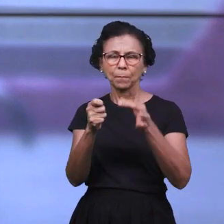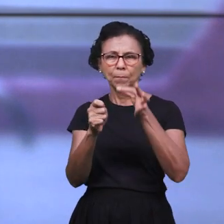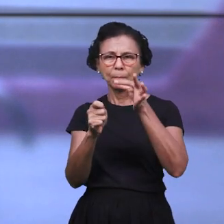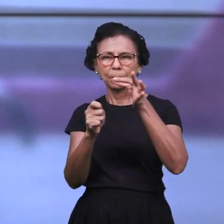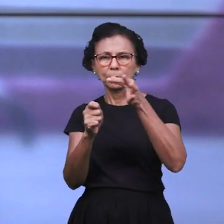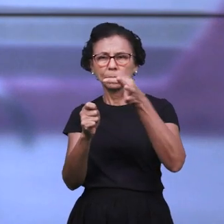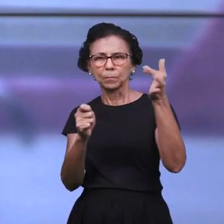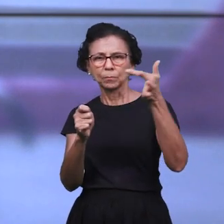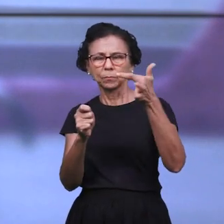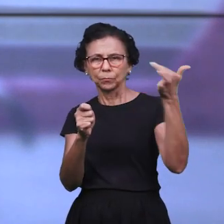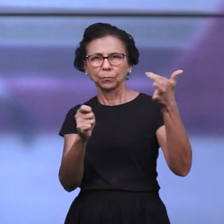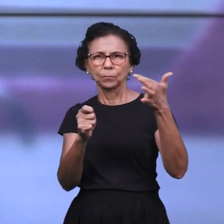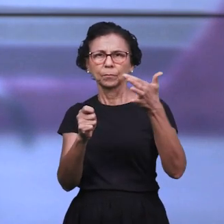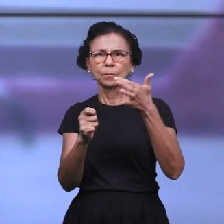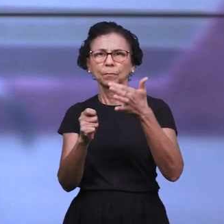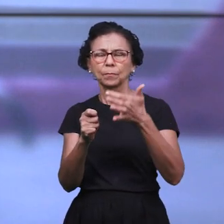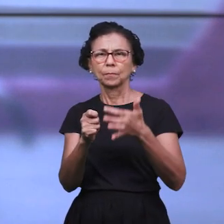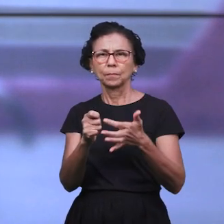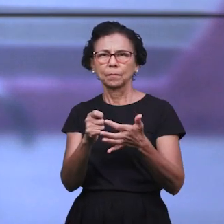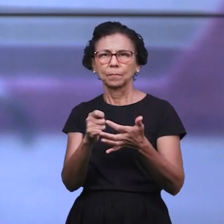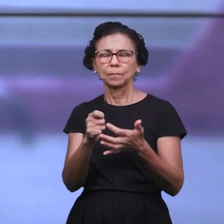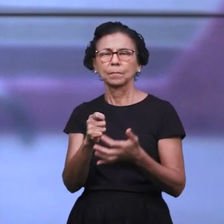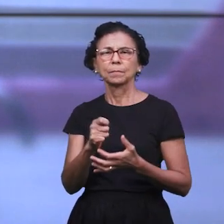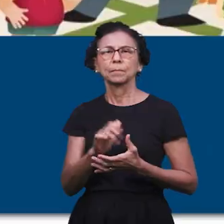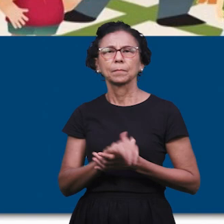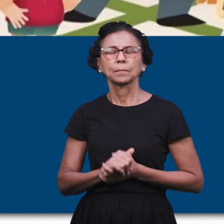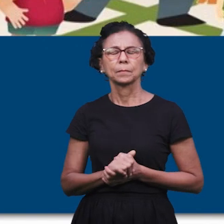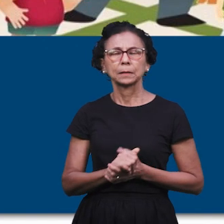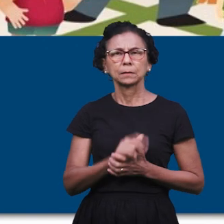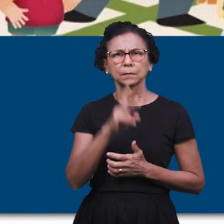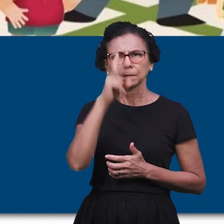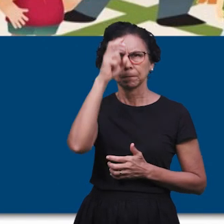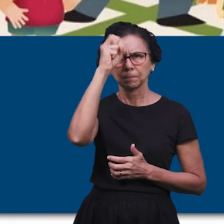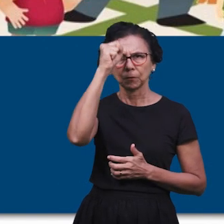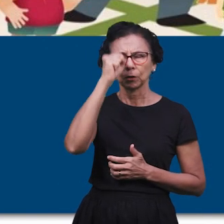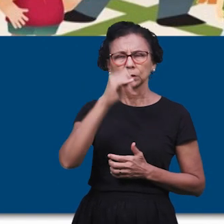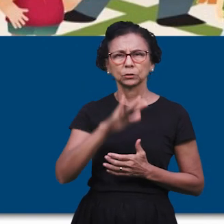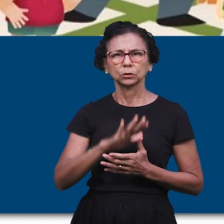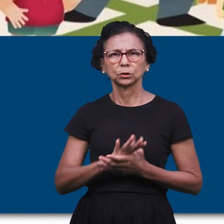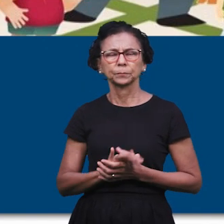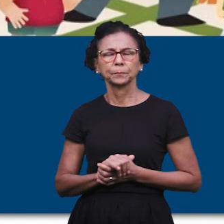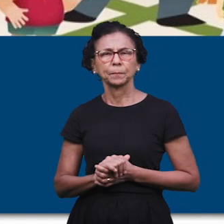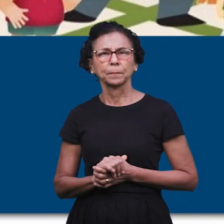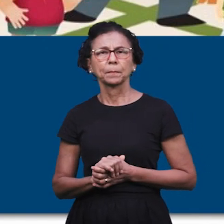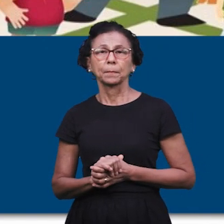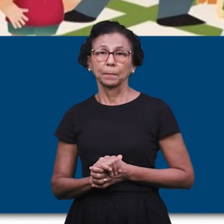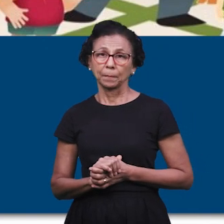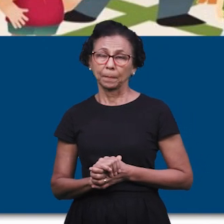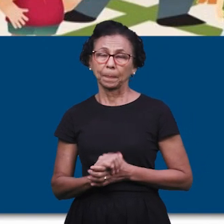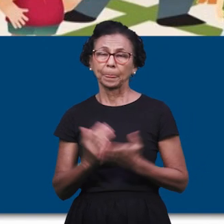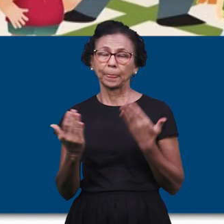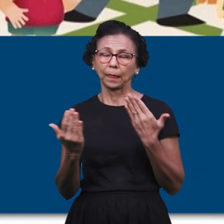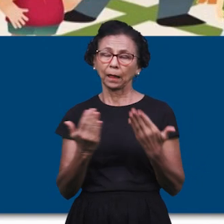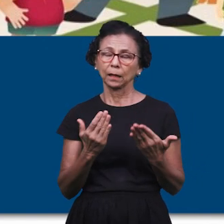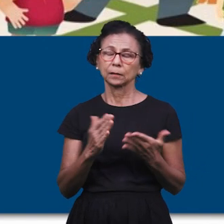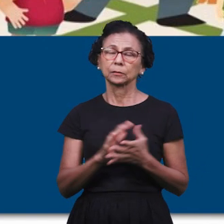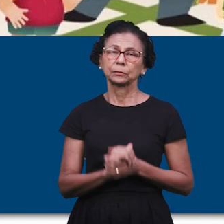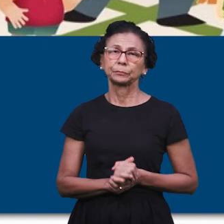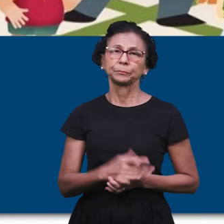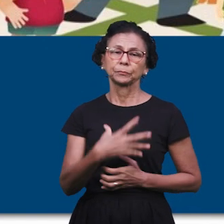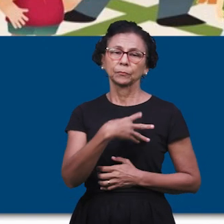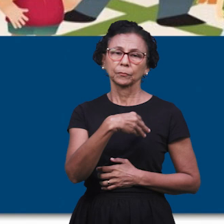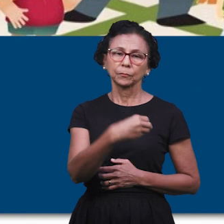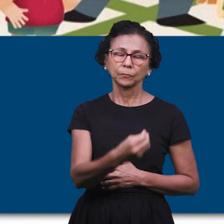forte e afiada pelo valente. Precisamos conhecê-los para contribuir com eles, conversar com os filhos sobre os seus